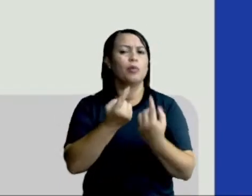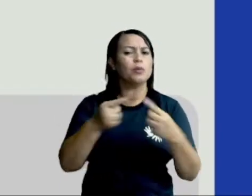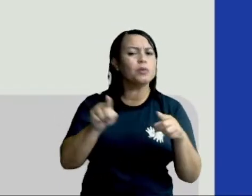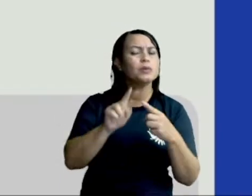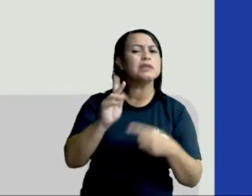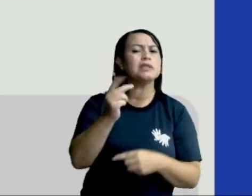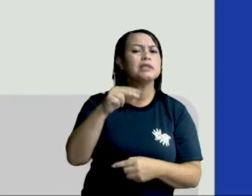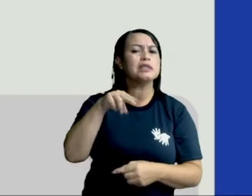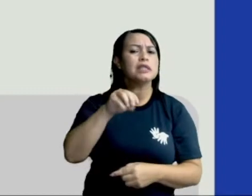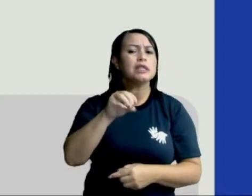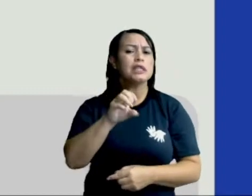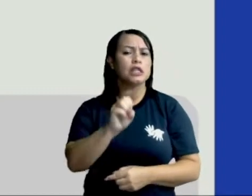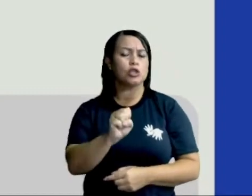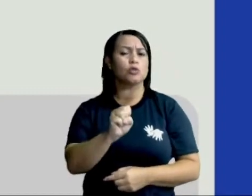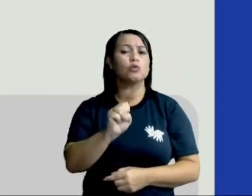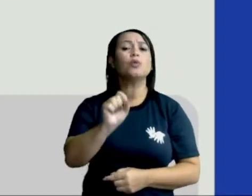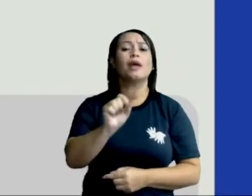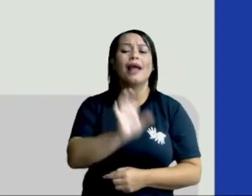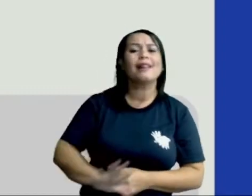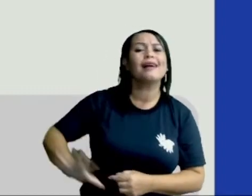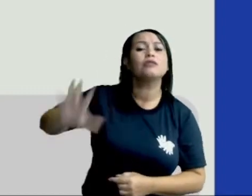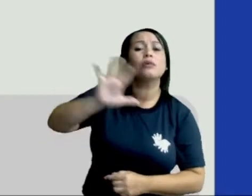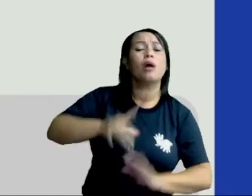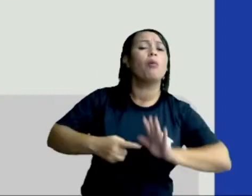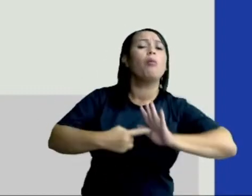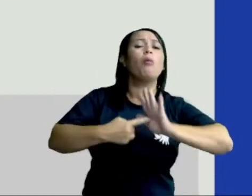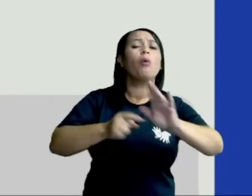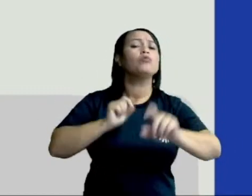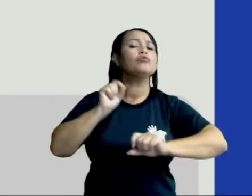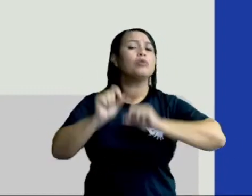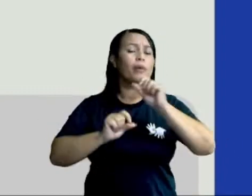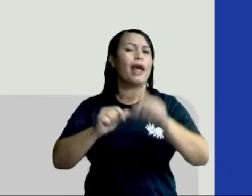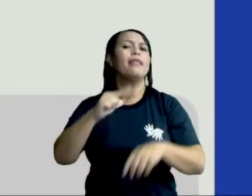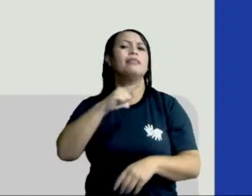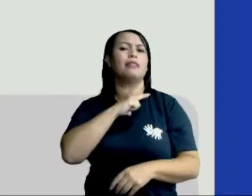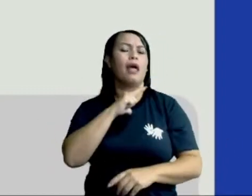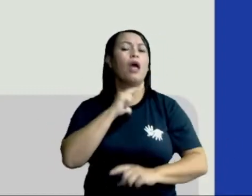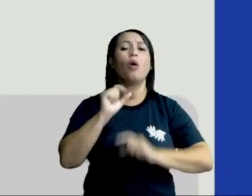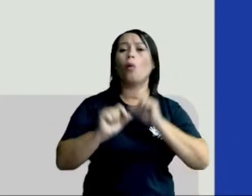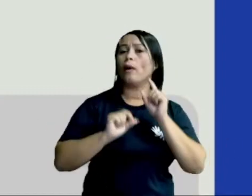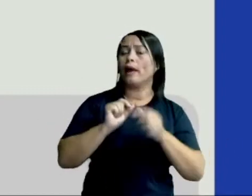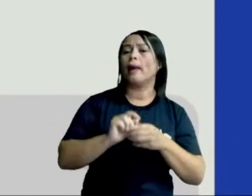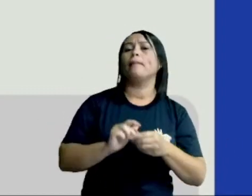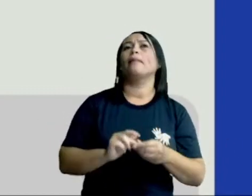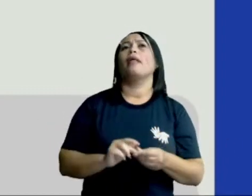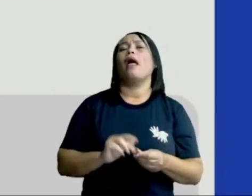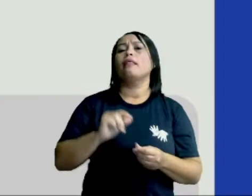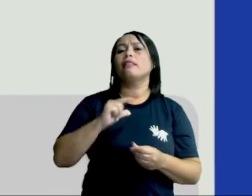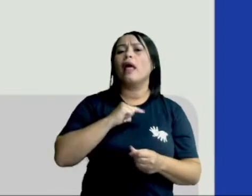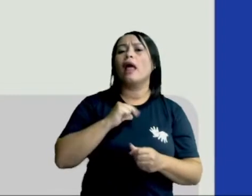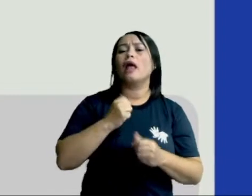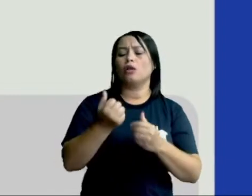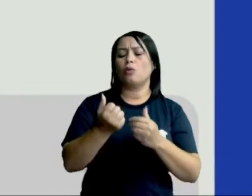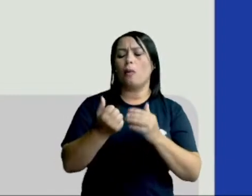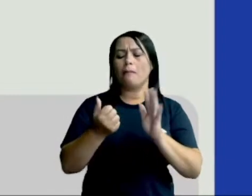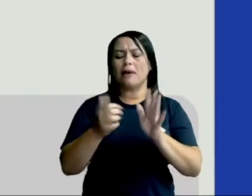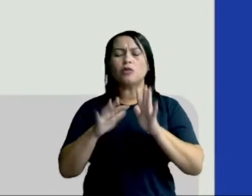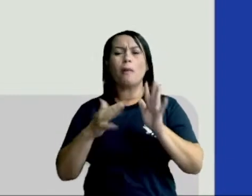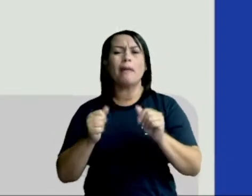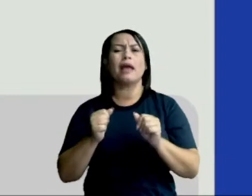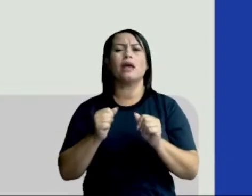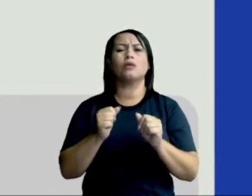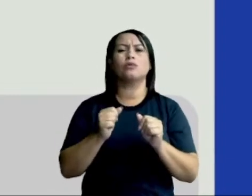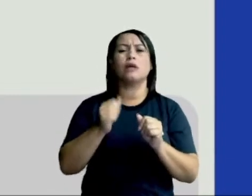né, nacionais, o que é que eles buscam apresentar? Eles tendem, a partir de um olhar de quem o criou,